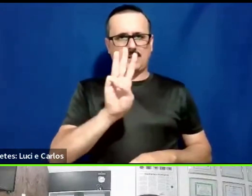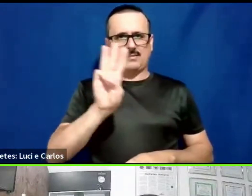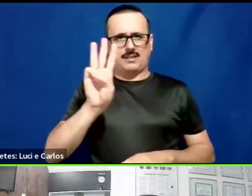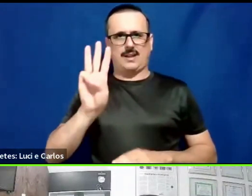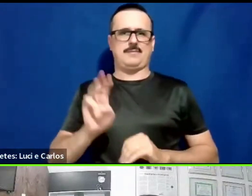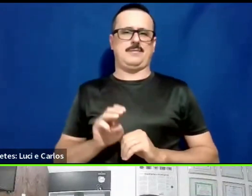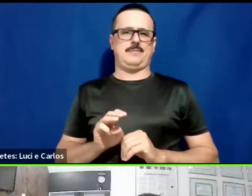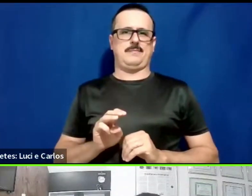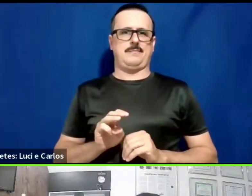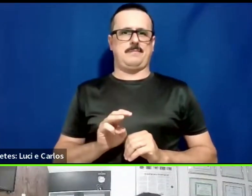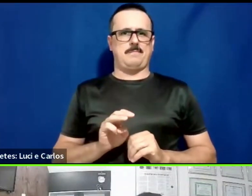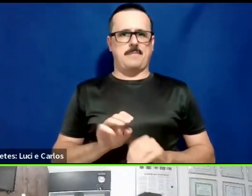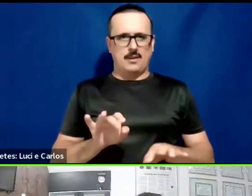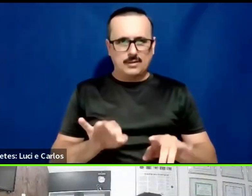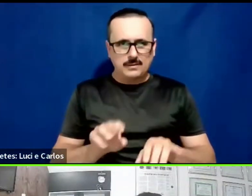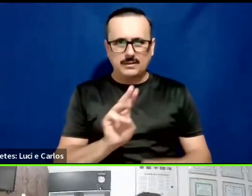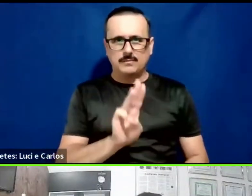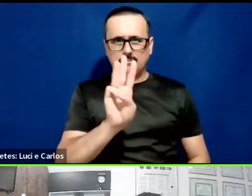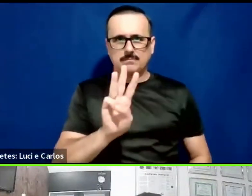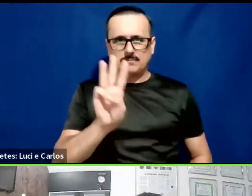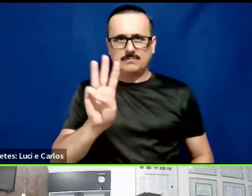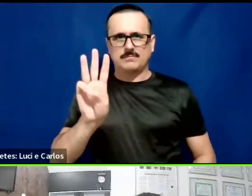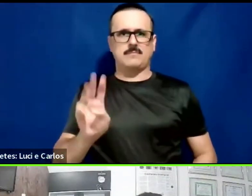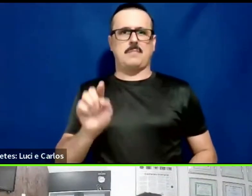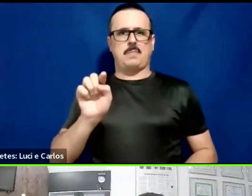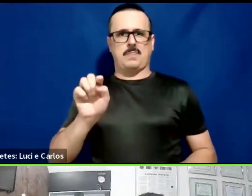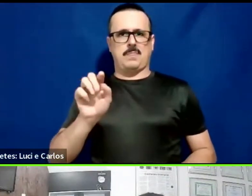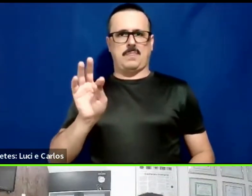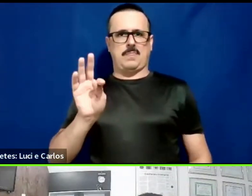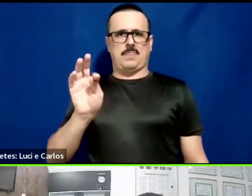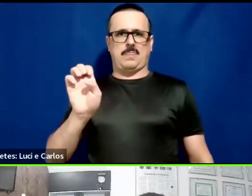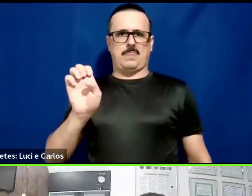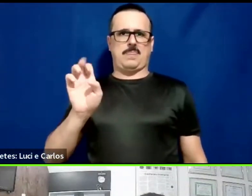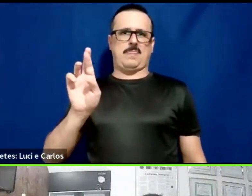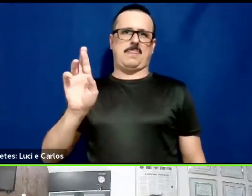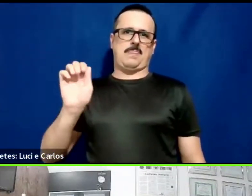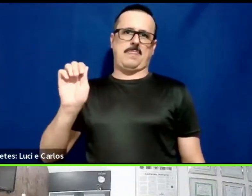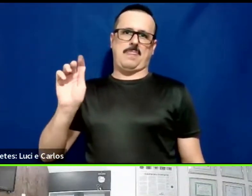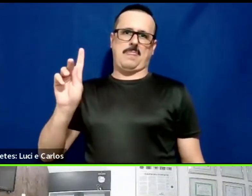www.terapeutakleuberborges.com.br.